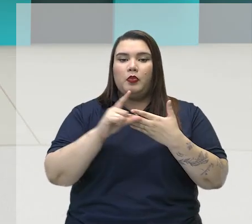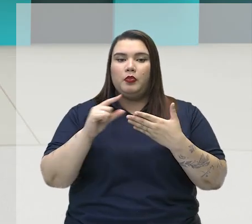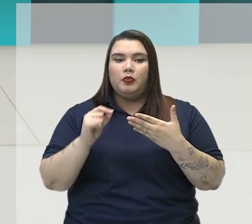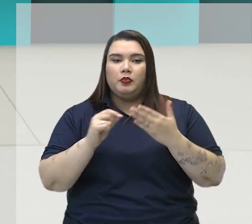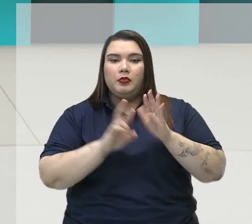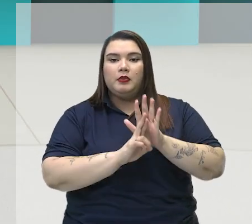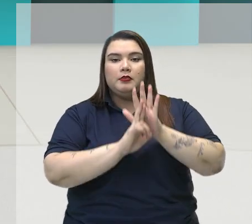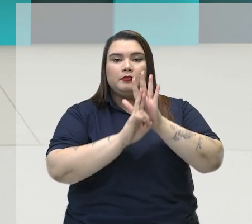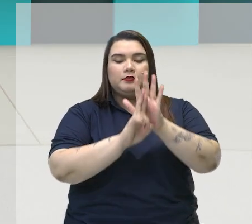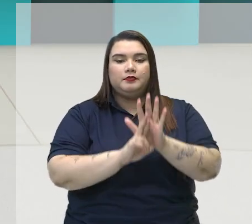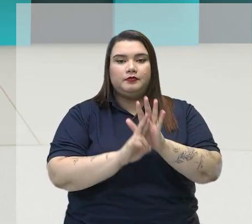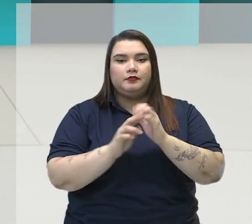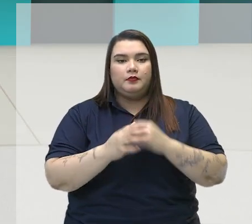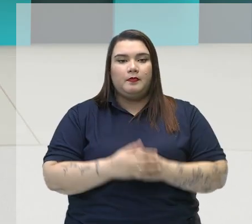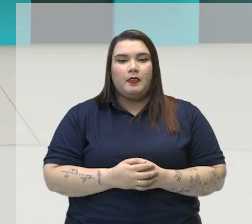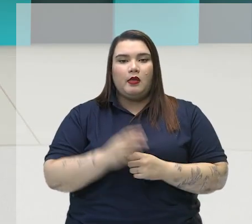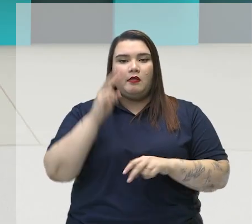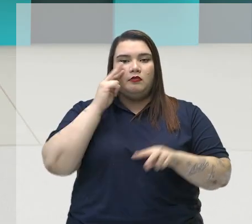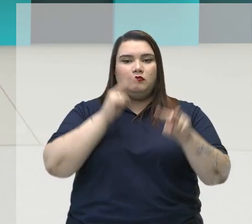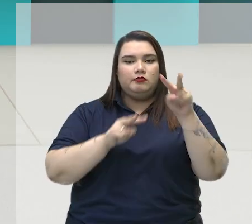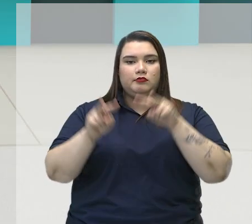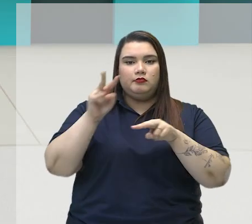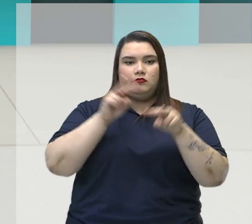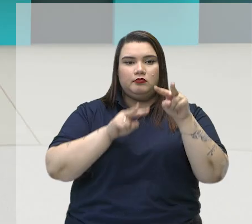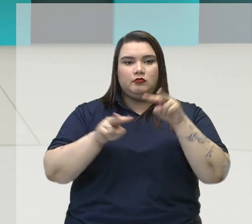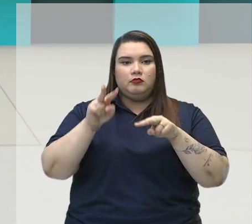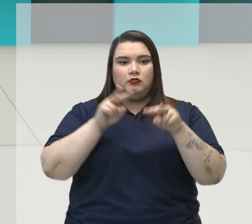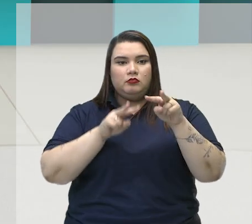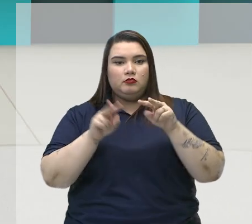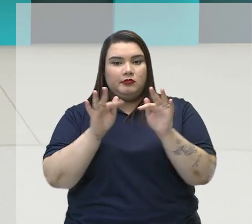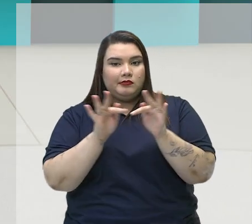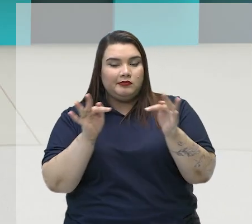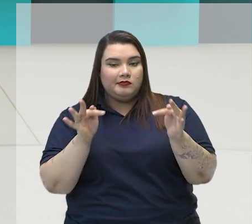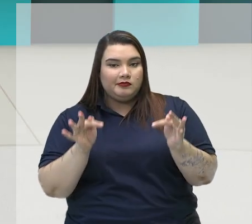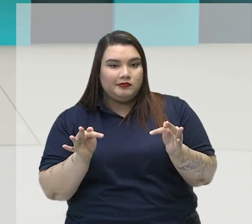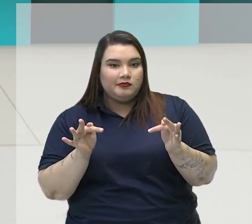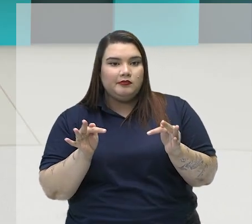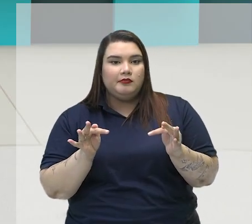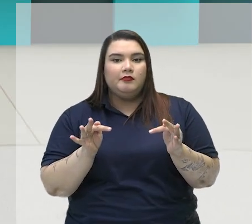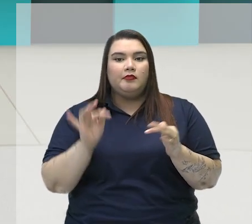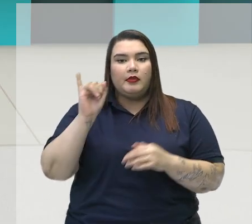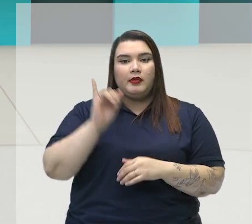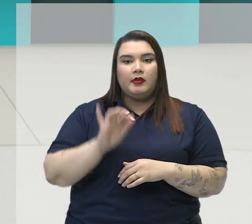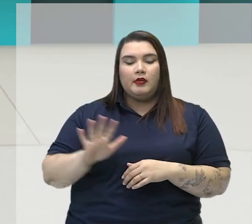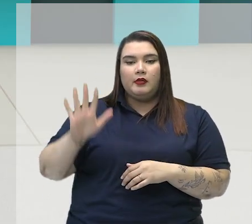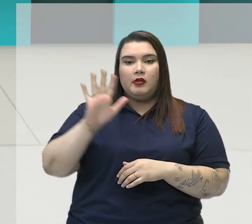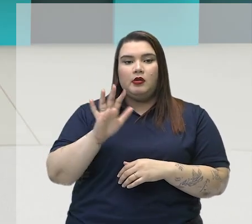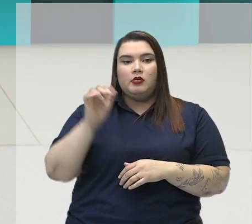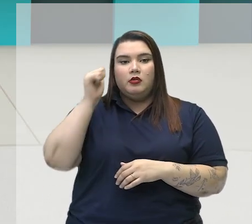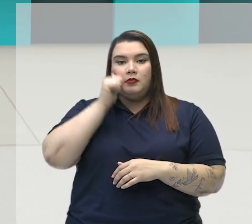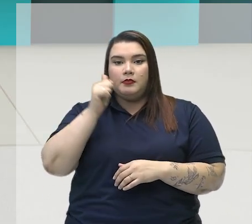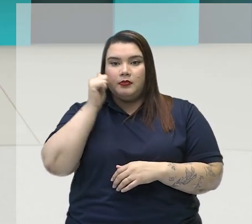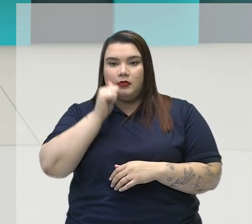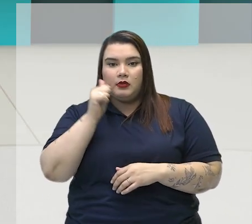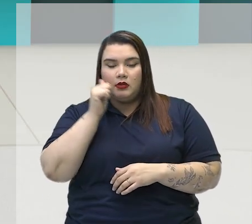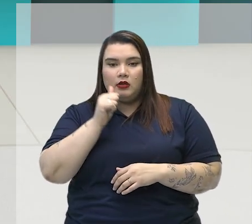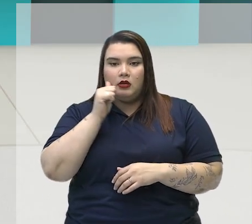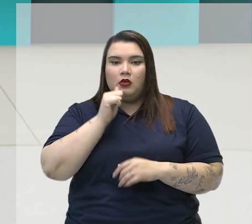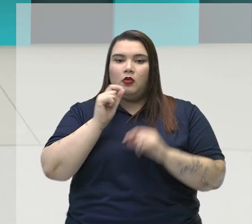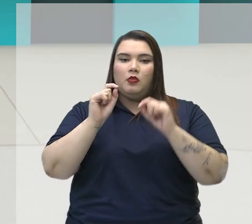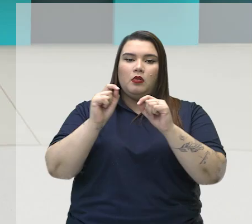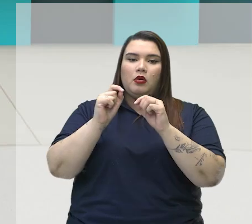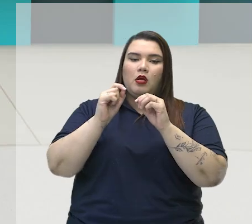ele representa nessa obra? Embora visivelmente simples, a imagem de